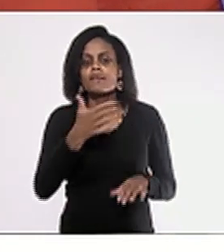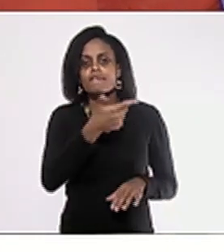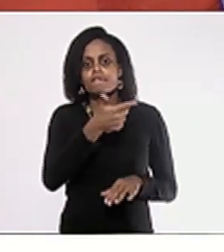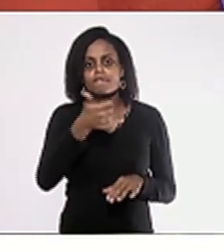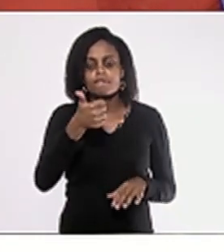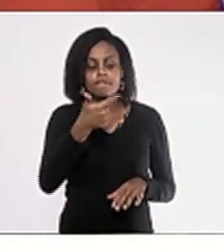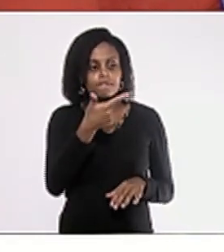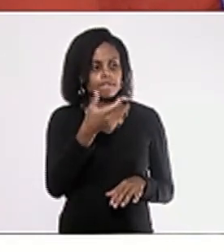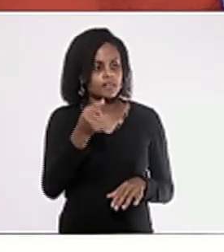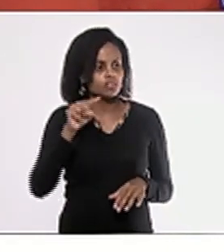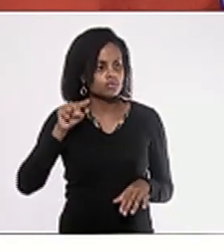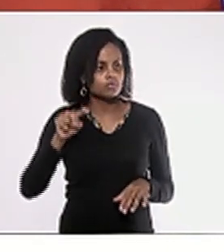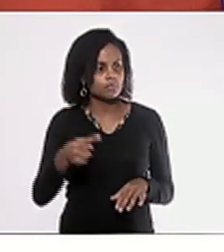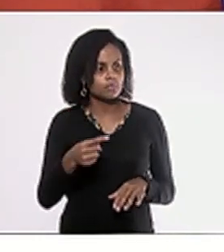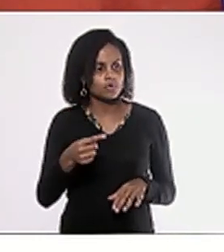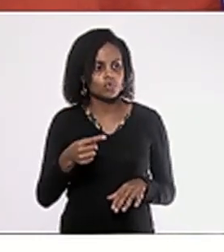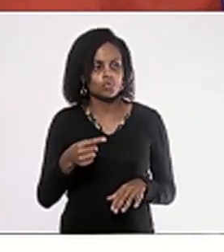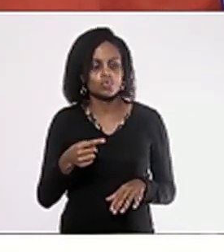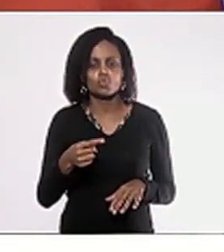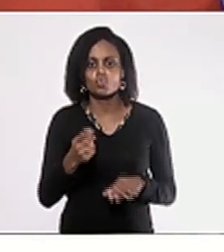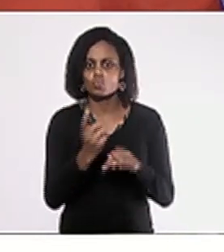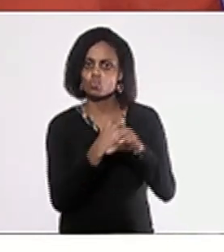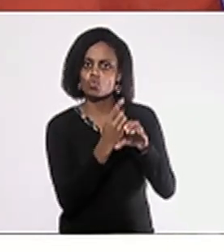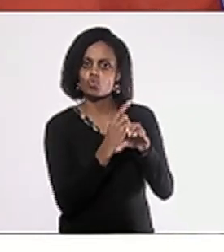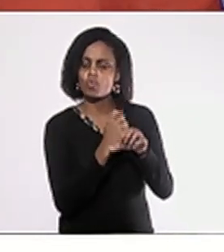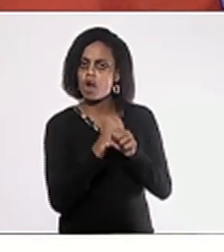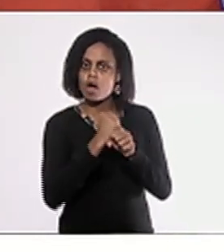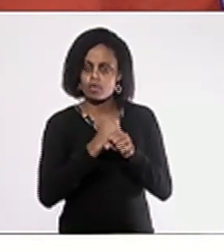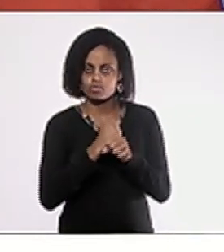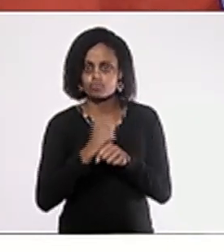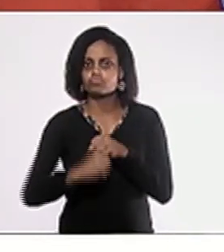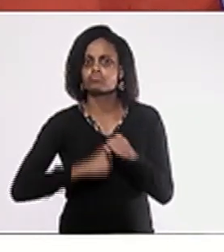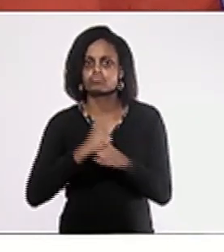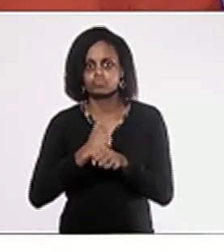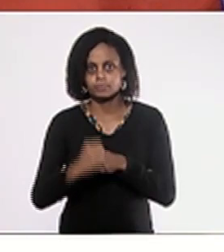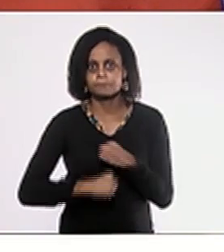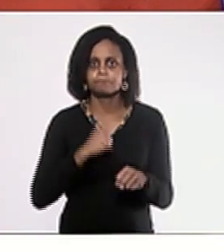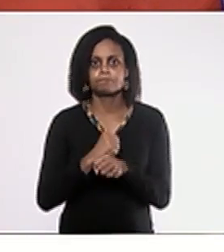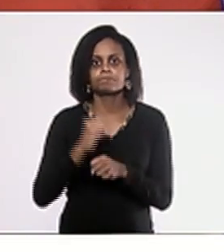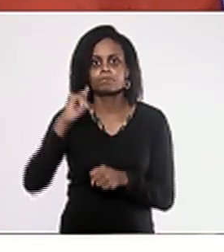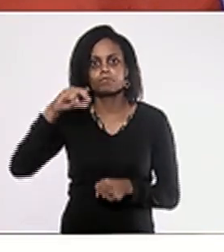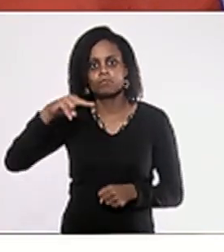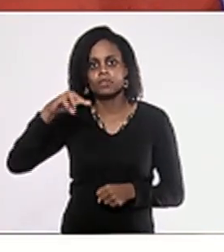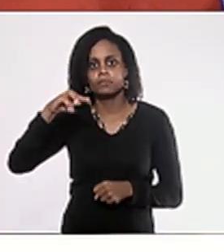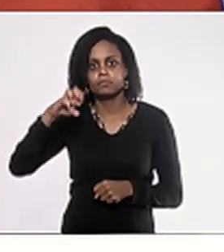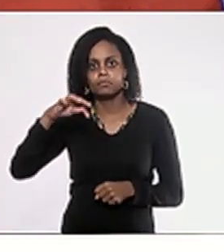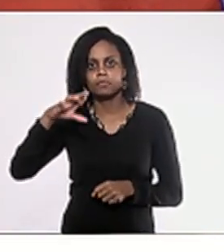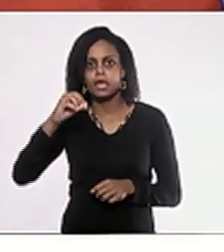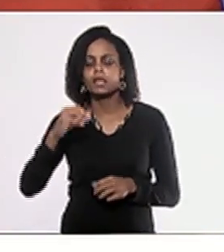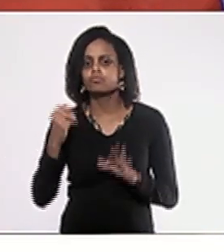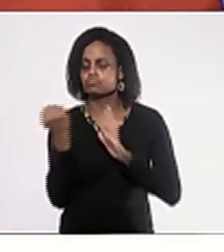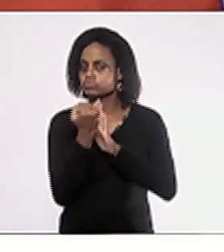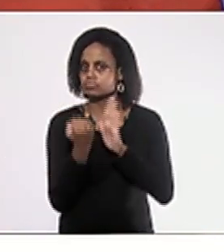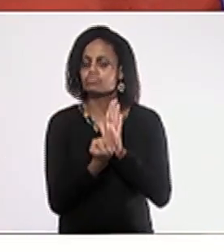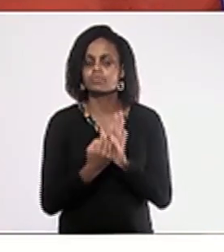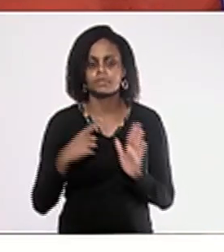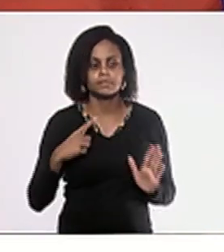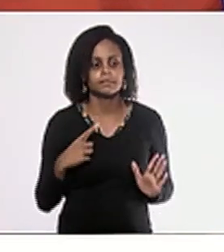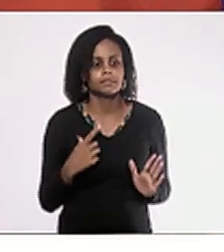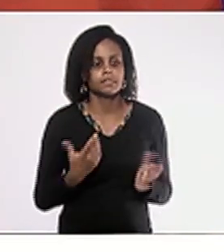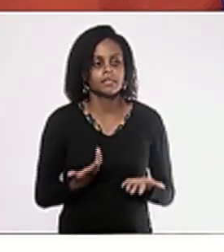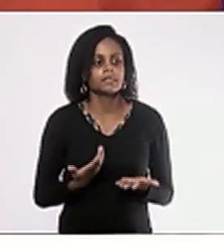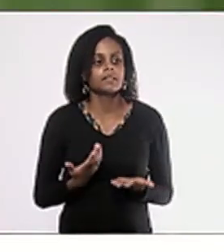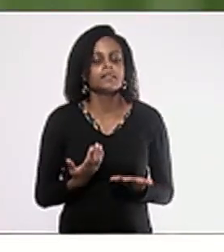ano. É uma infraestrutura com laboratório acreditado e certificado pelo Inmetro. Inclusive... Então não tem